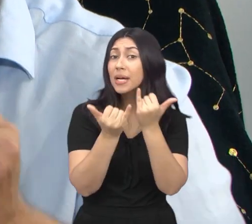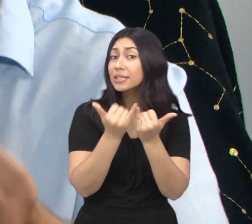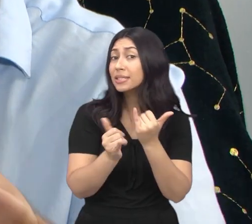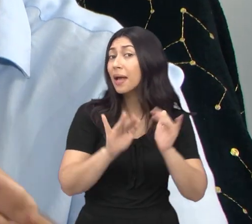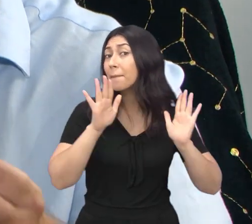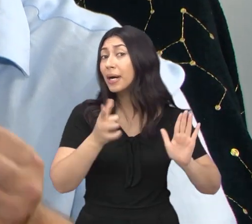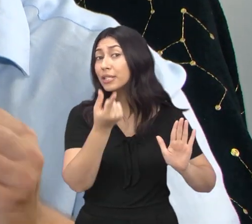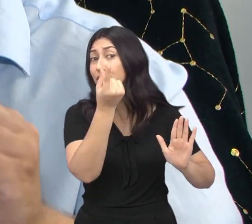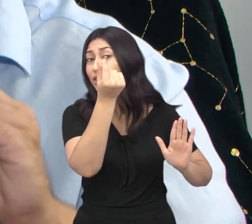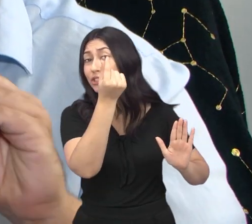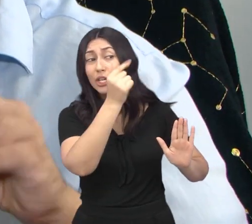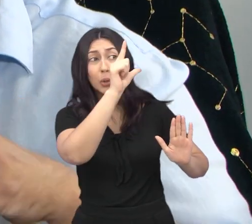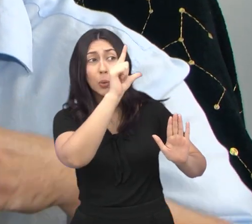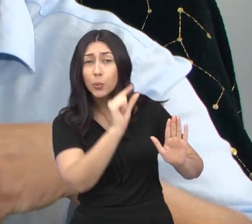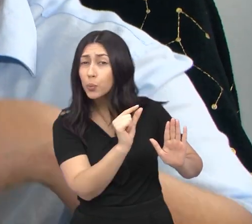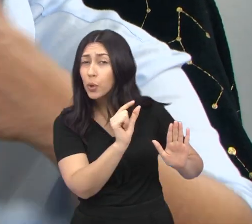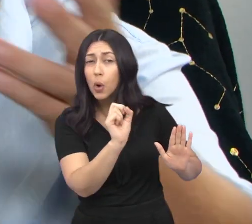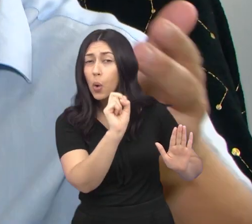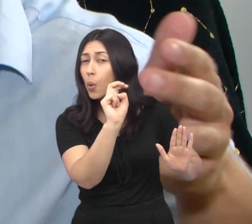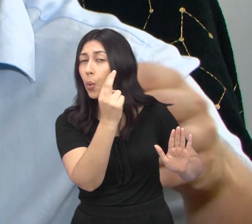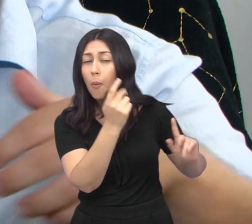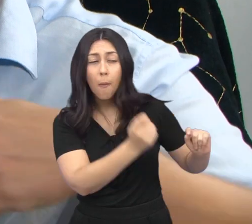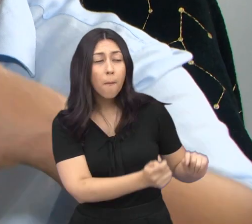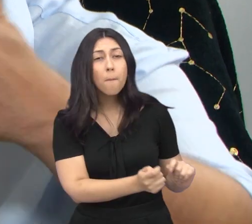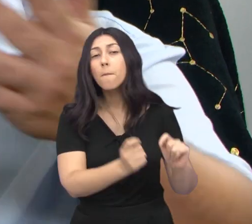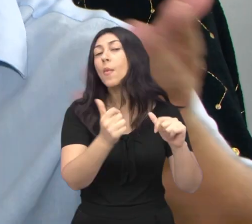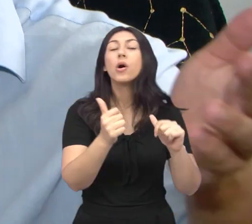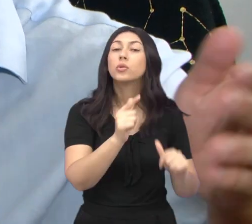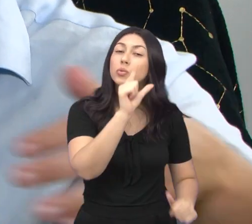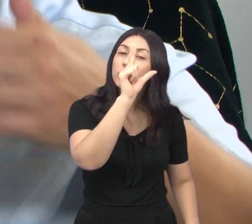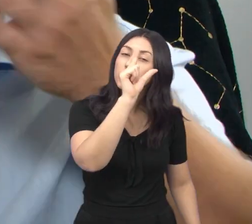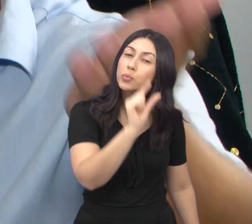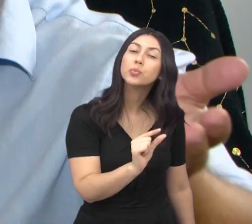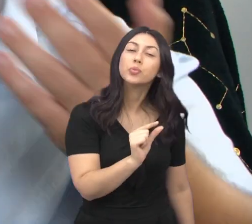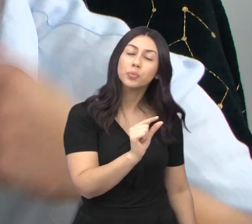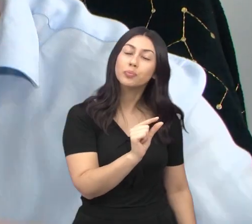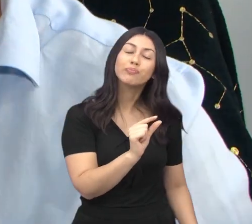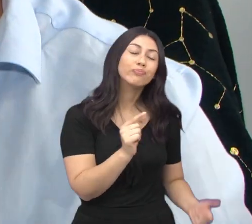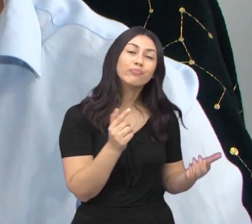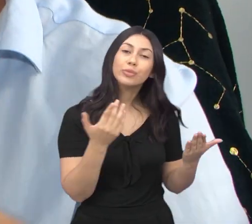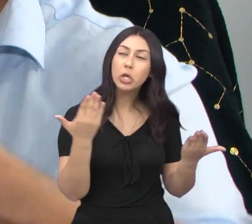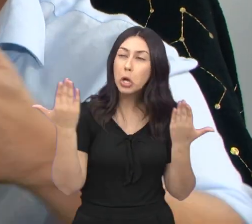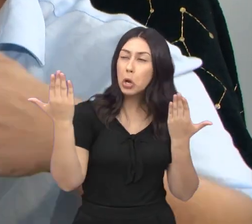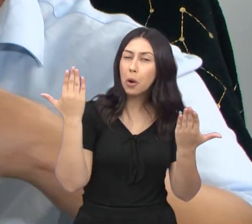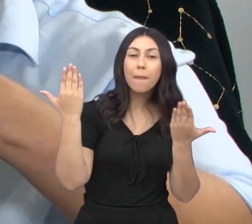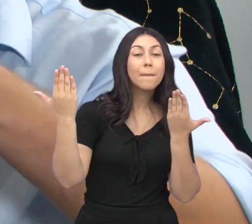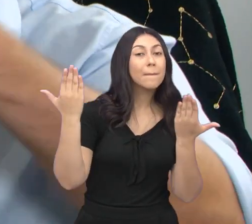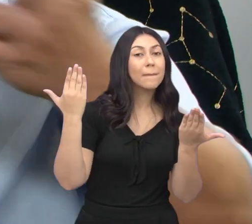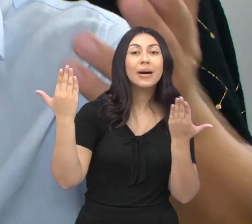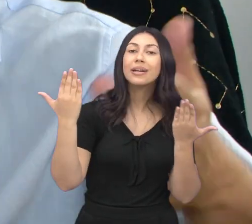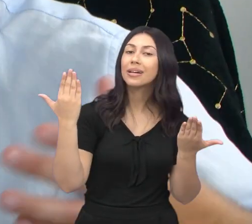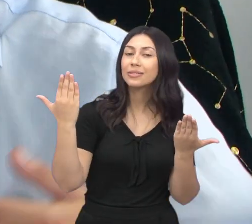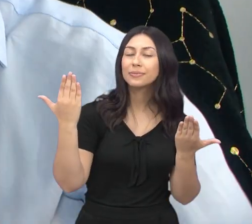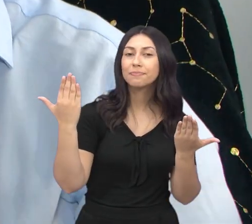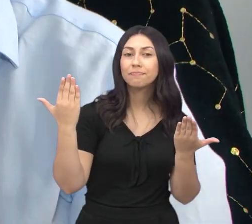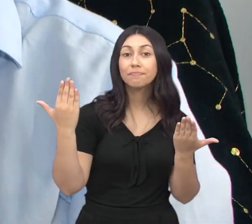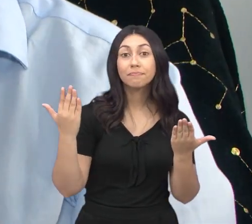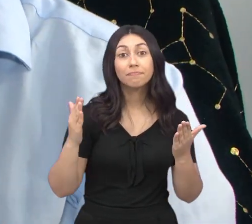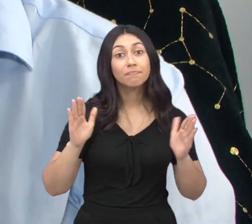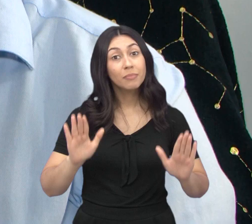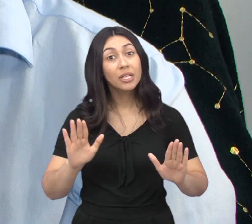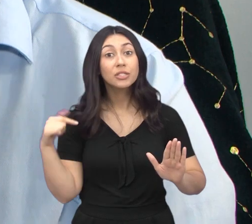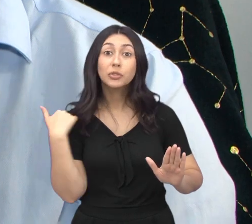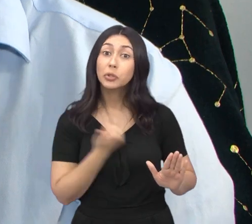parecida. A diferença talvez seja no nível, né, na quantidade de recursos que um tem direito, tem acesso, né,